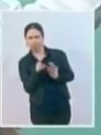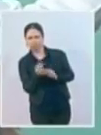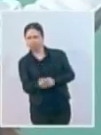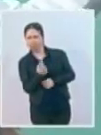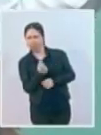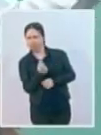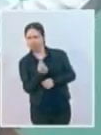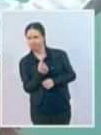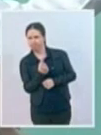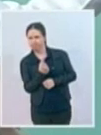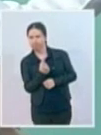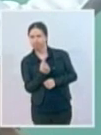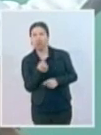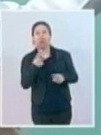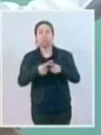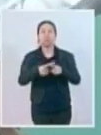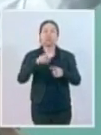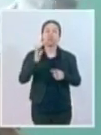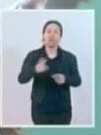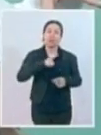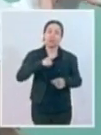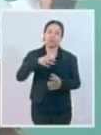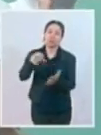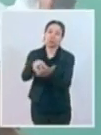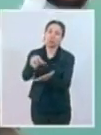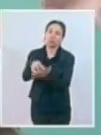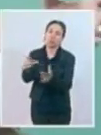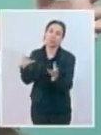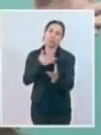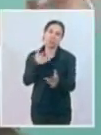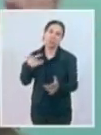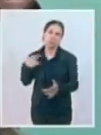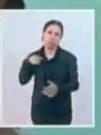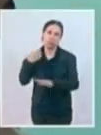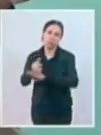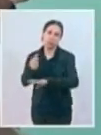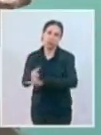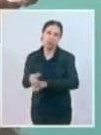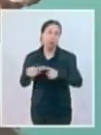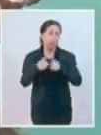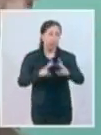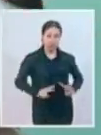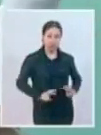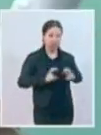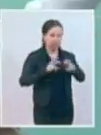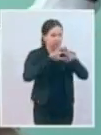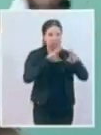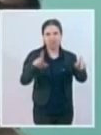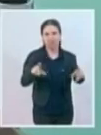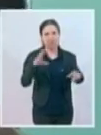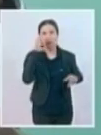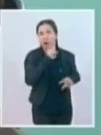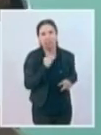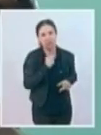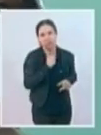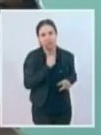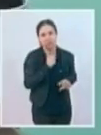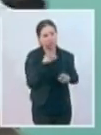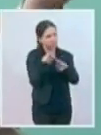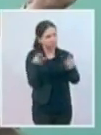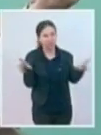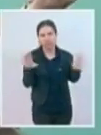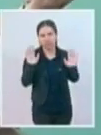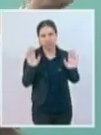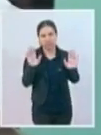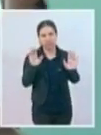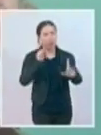comissão da saúde. Da saúde, né, isso, da qual, né, também participo. Porém, o câncer, ele é muito específico. Ele é urgente, ele é emergente e